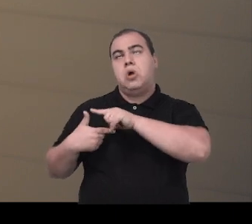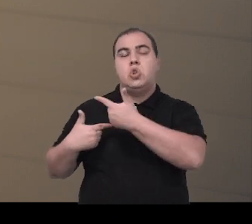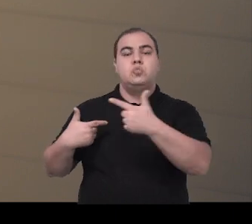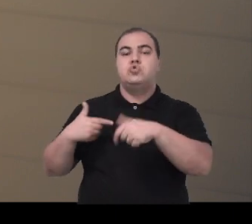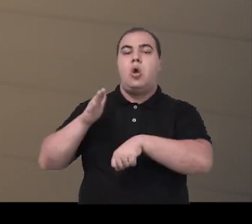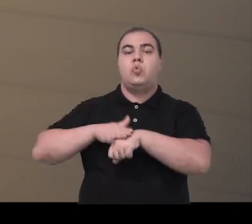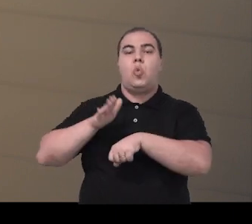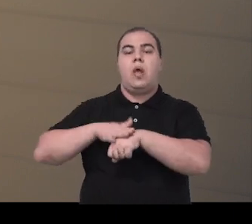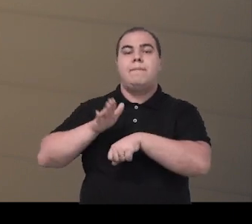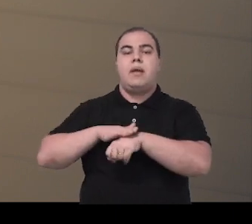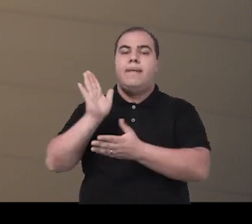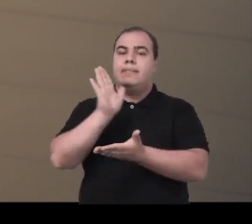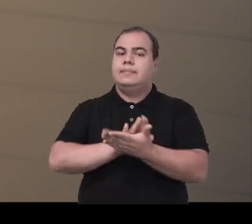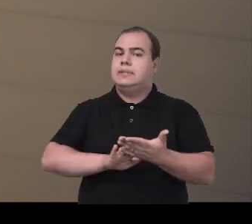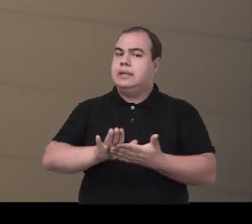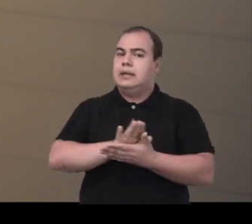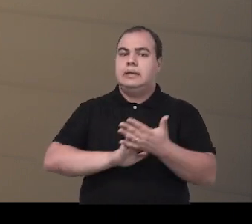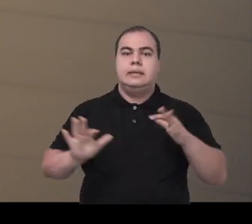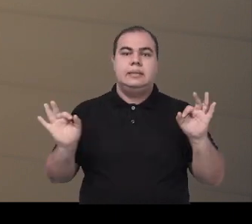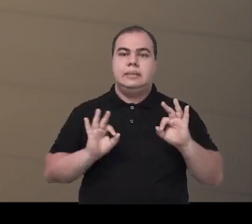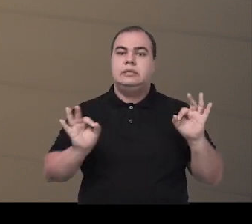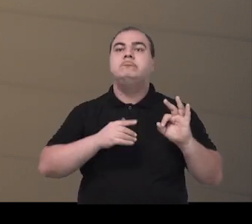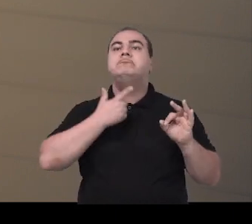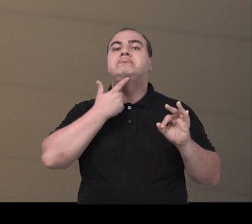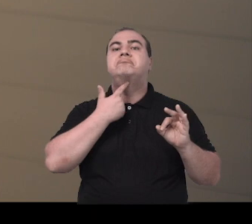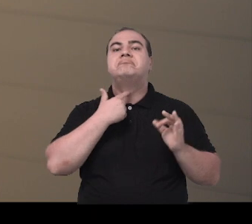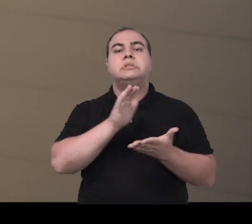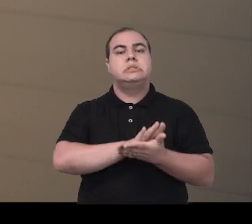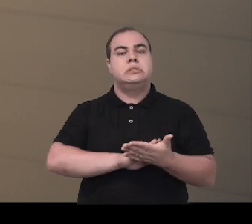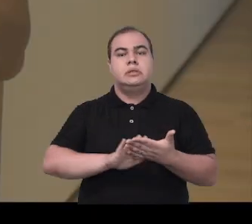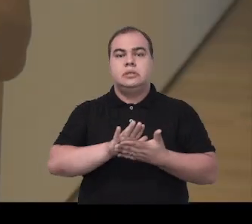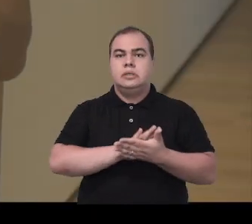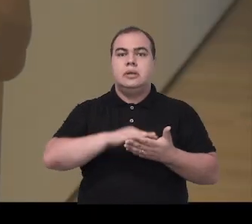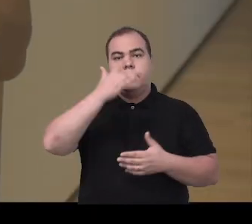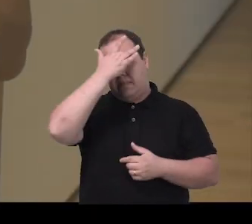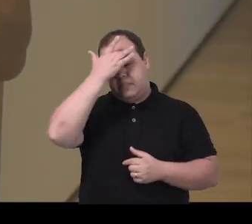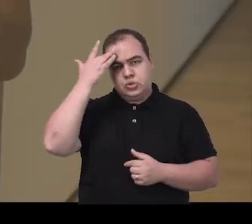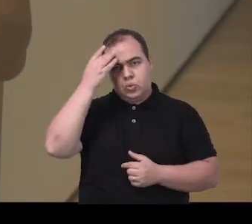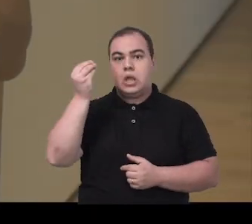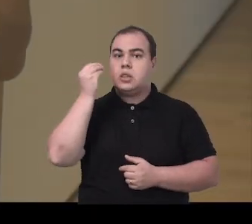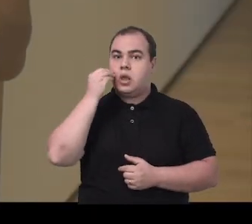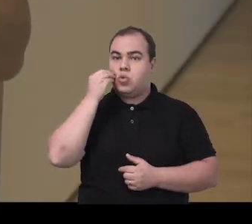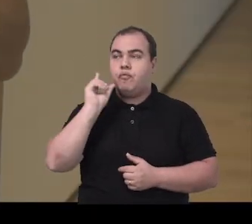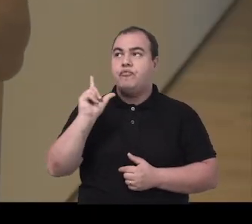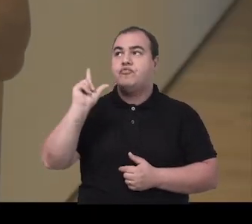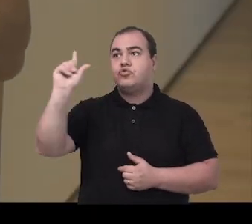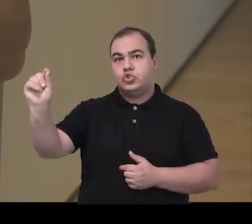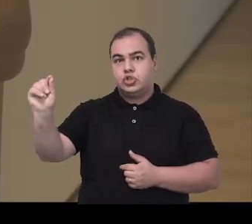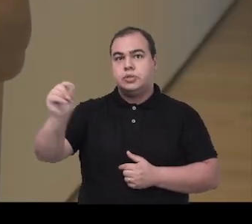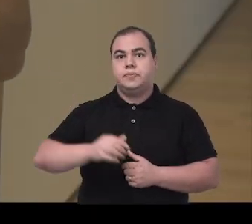fechado, não tinham autonomia sobre absolutamente nenhum desejo. um paciente que tentou